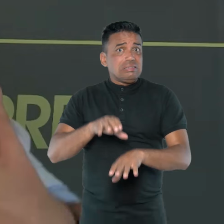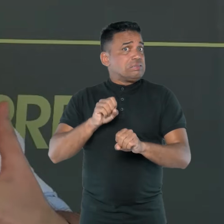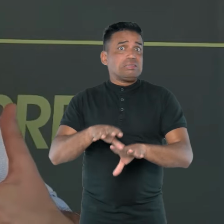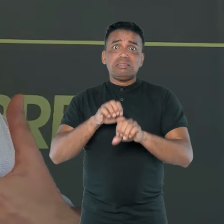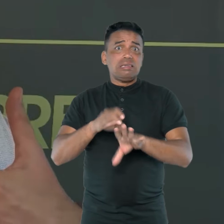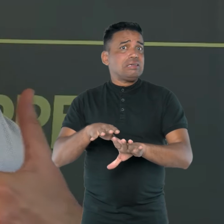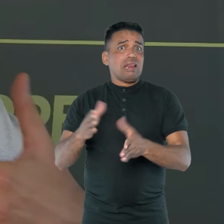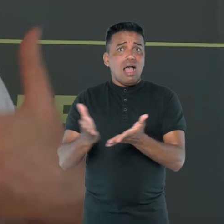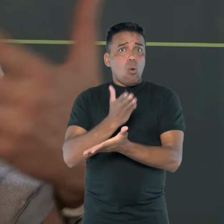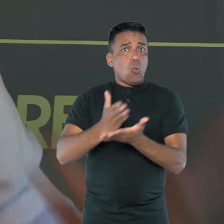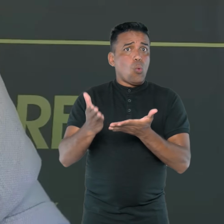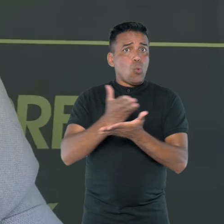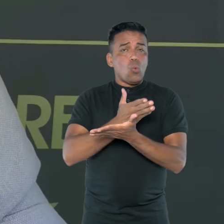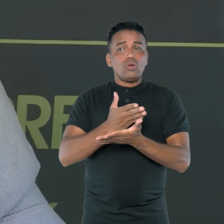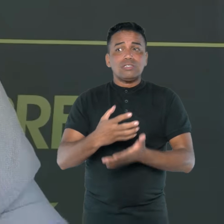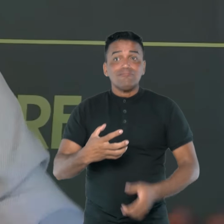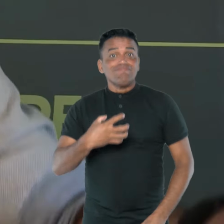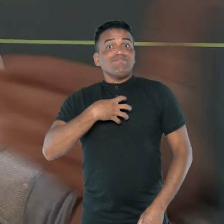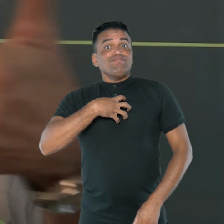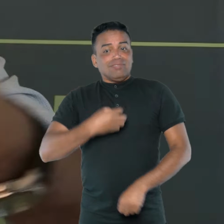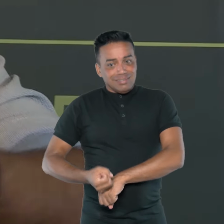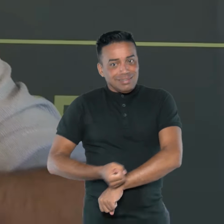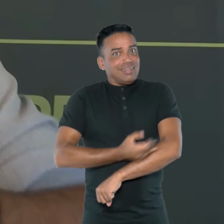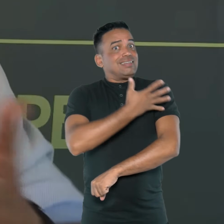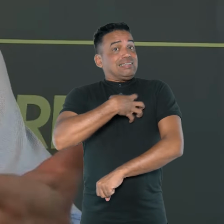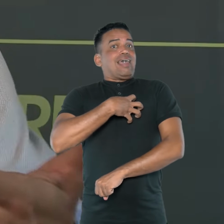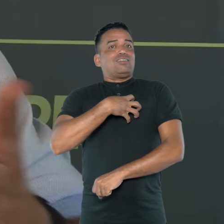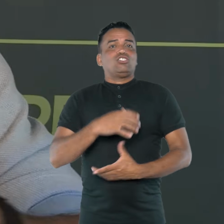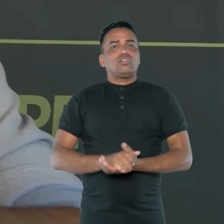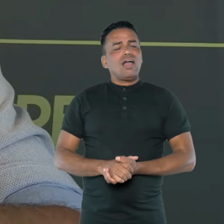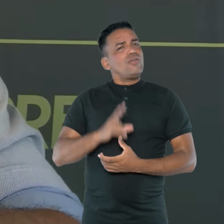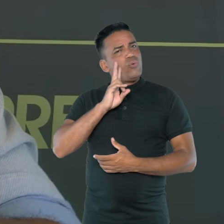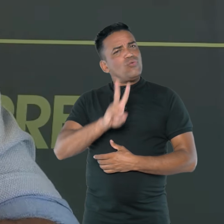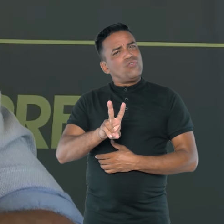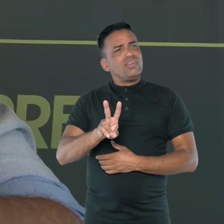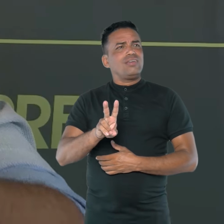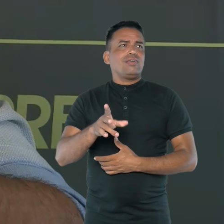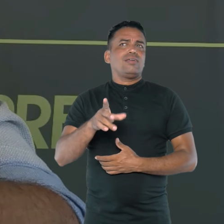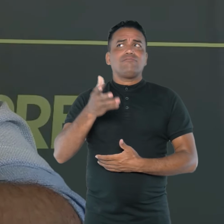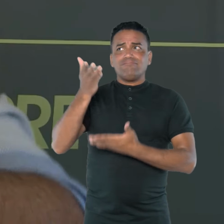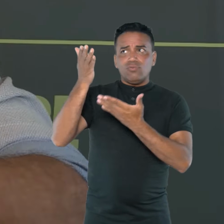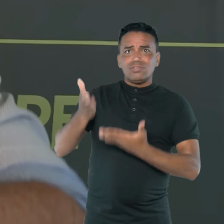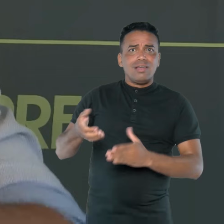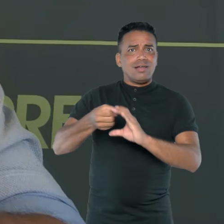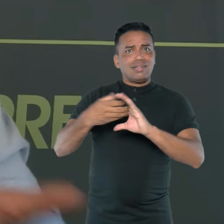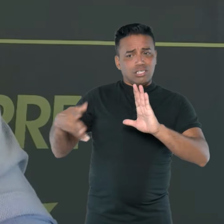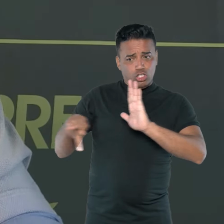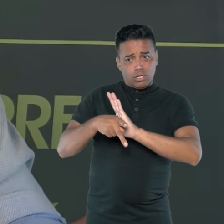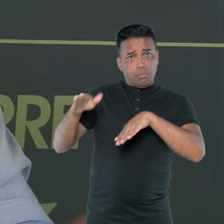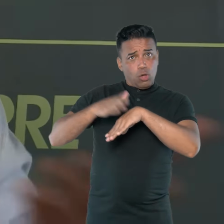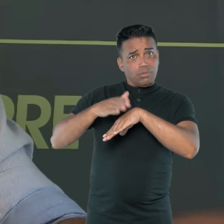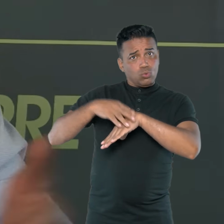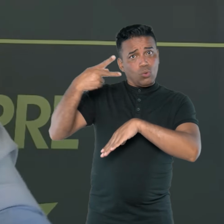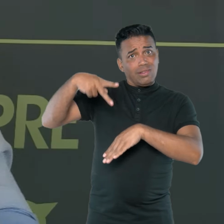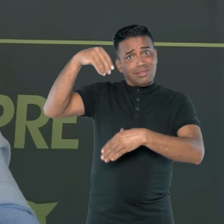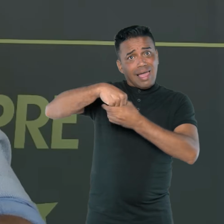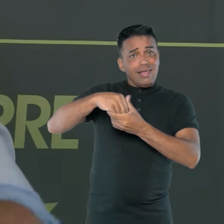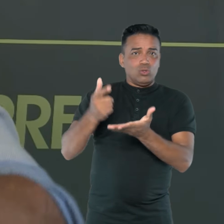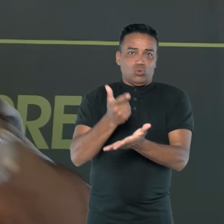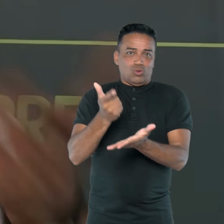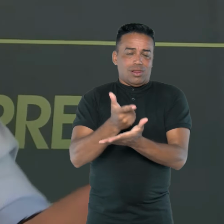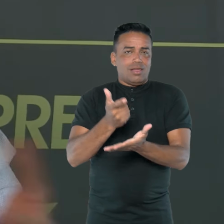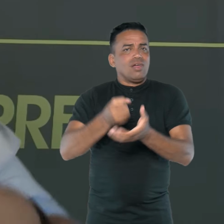coisas a gente simplesmente sente. E eu vi isso em você aqui em diversos momentos do seu livro. Queria que você me